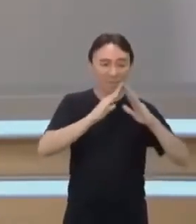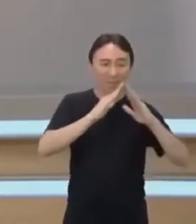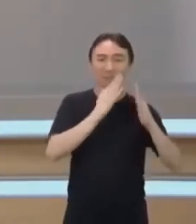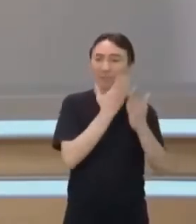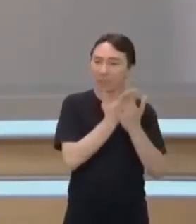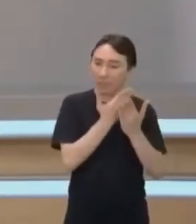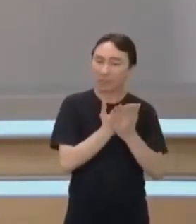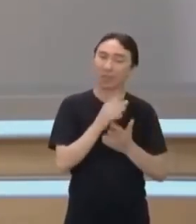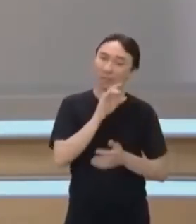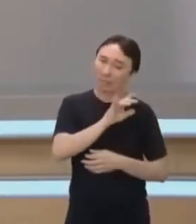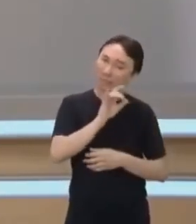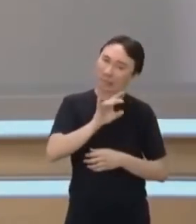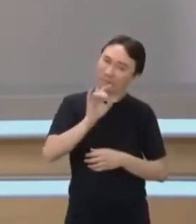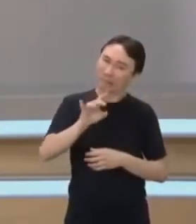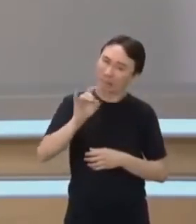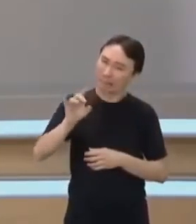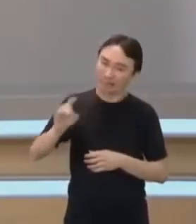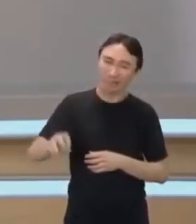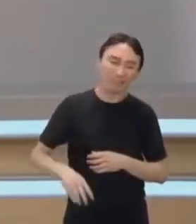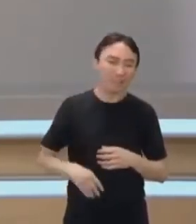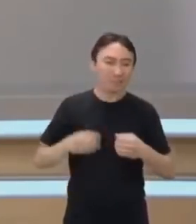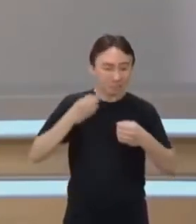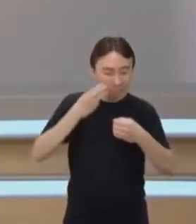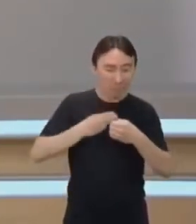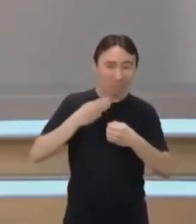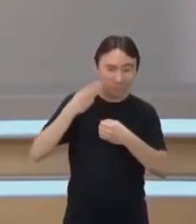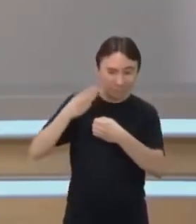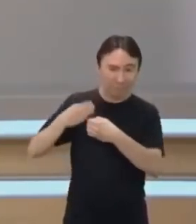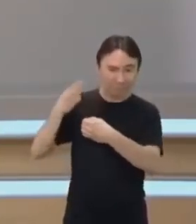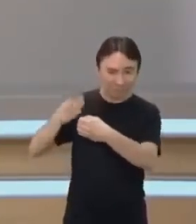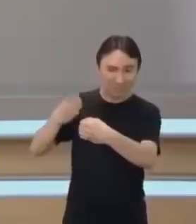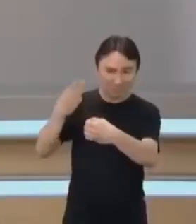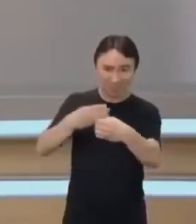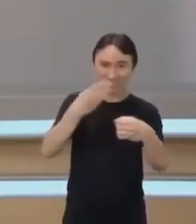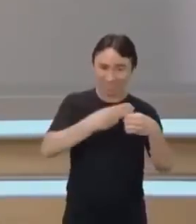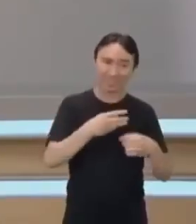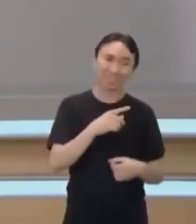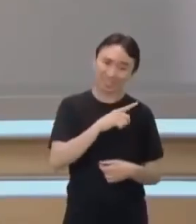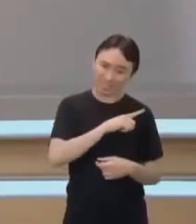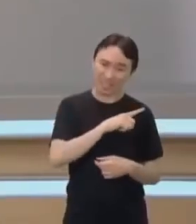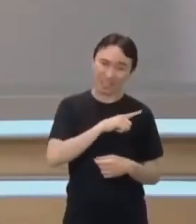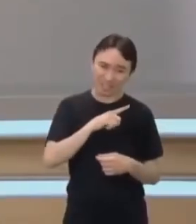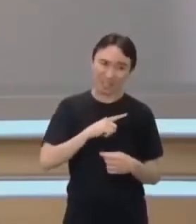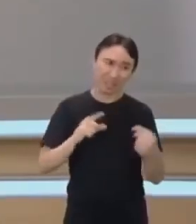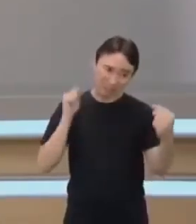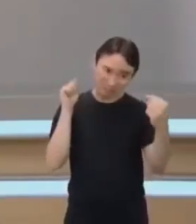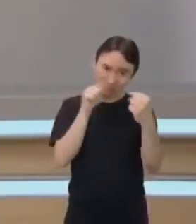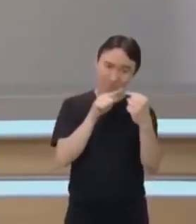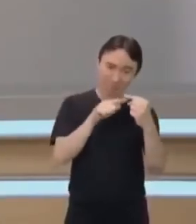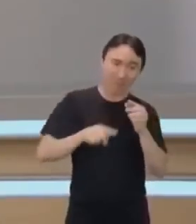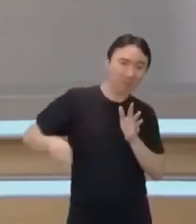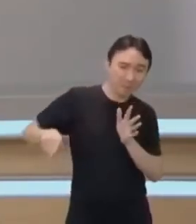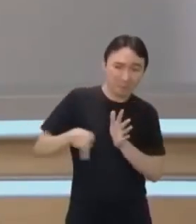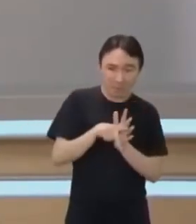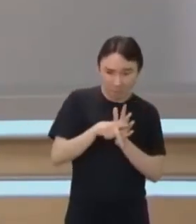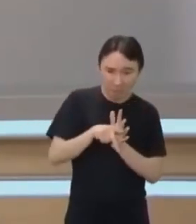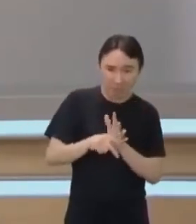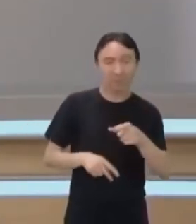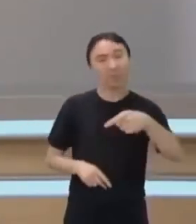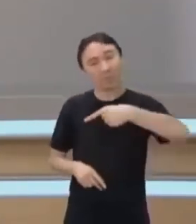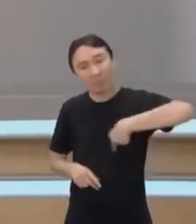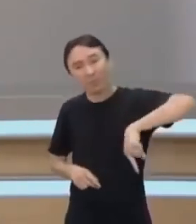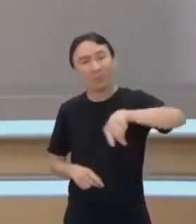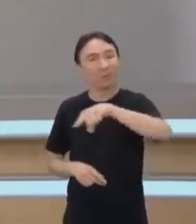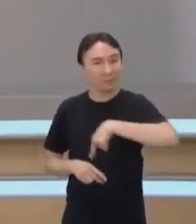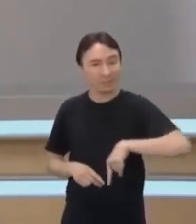rede, né, cada município tem as suas próprias metas, né? E é importante que a gente esteja